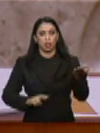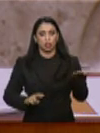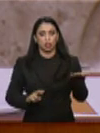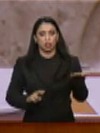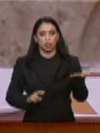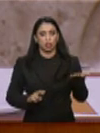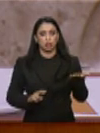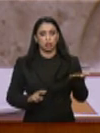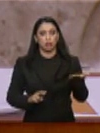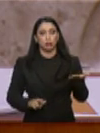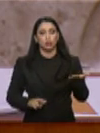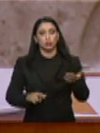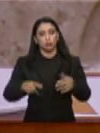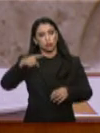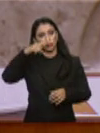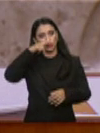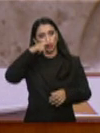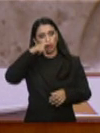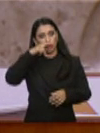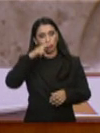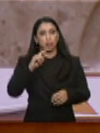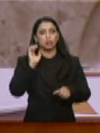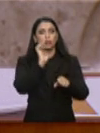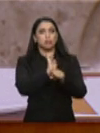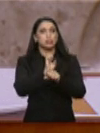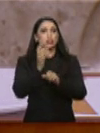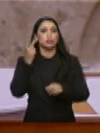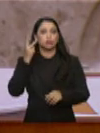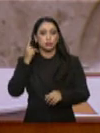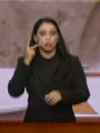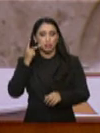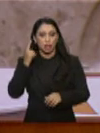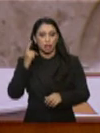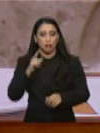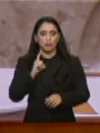procedente do Ceará, sob a relatoria do ministro Edson Fachin,